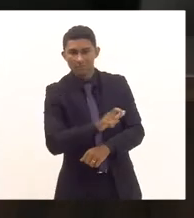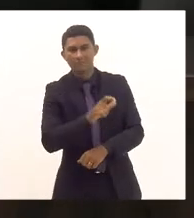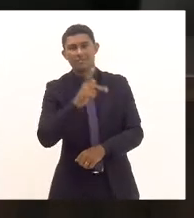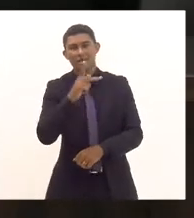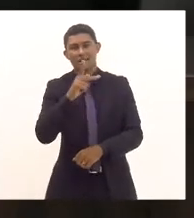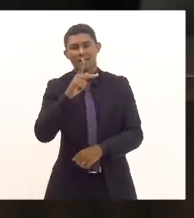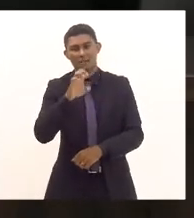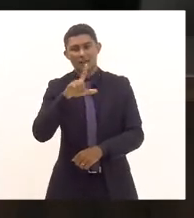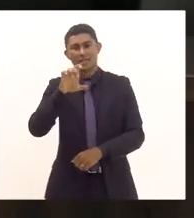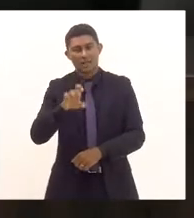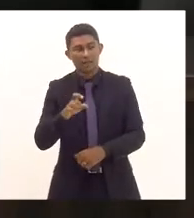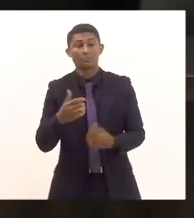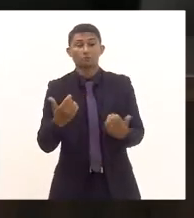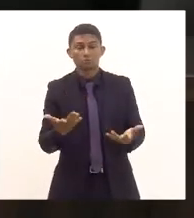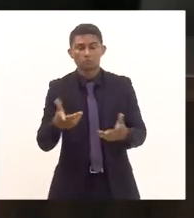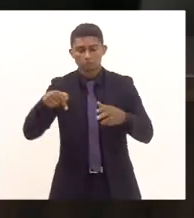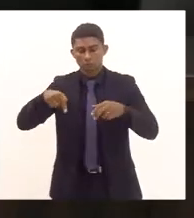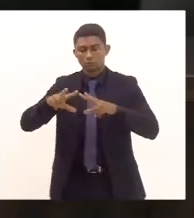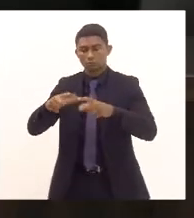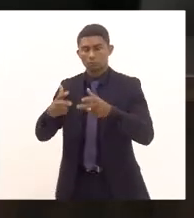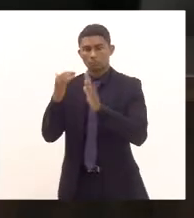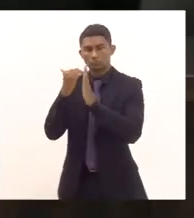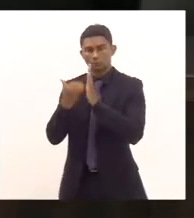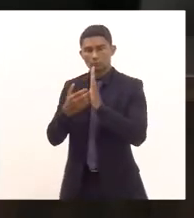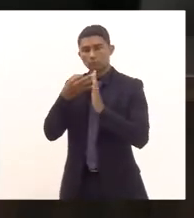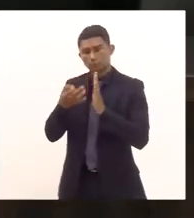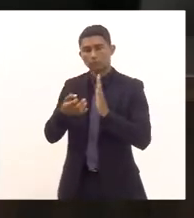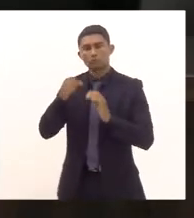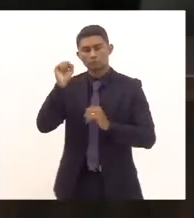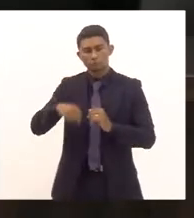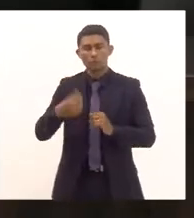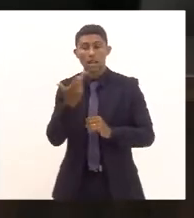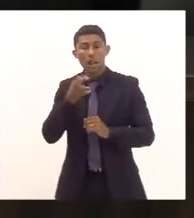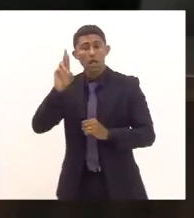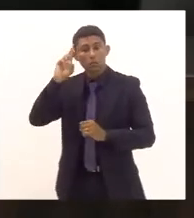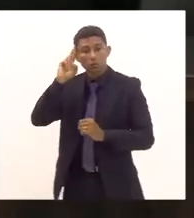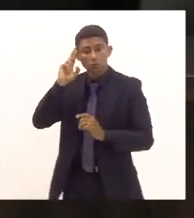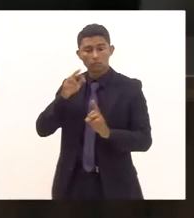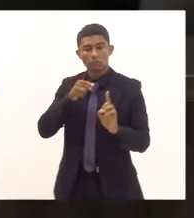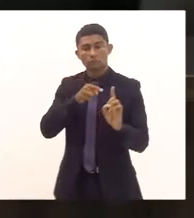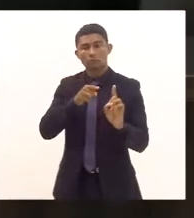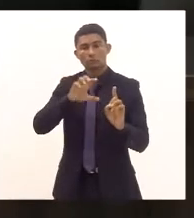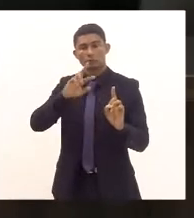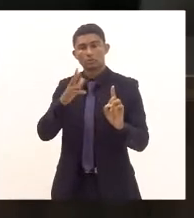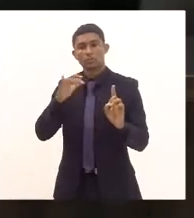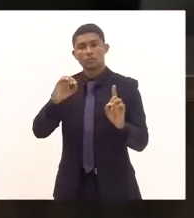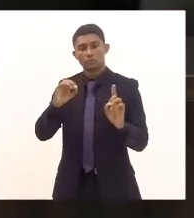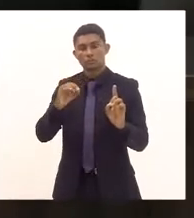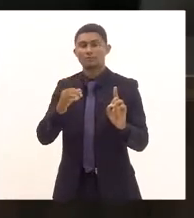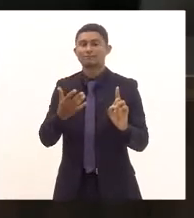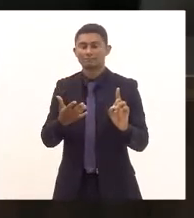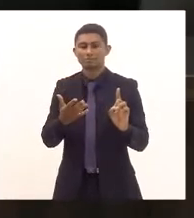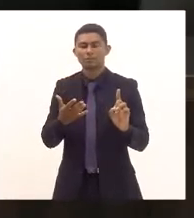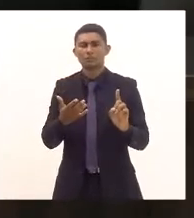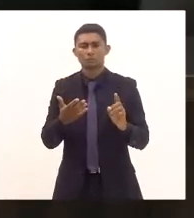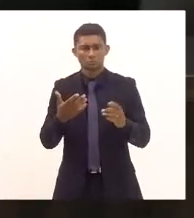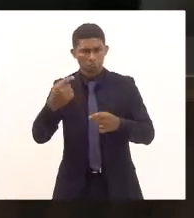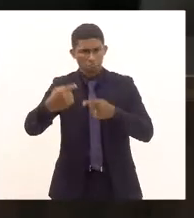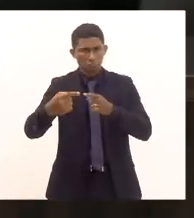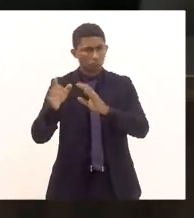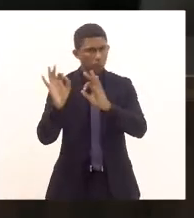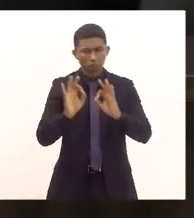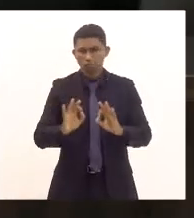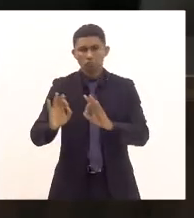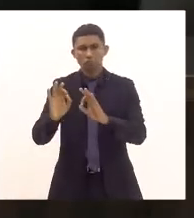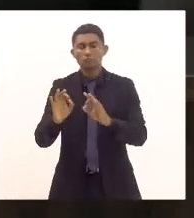ela é parecer da comissão de normas internas e proposições externas favorável relator Deputado Chico Machado em excursão não havendo Quem Queira discutir encerrada a discussão